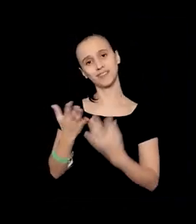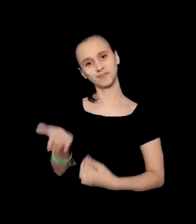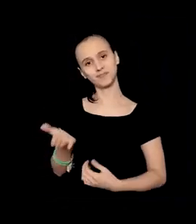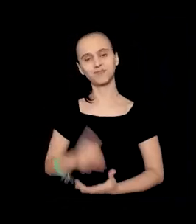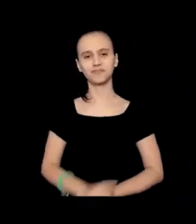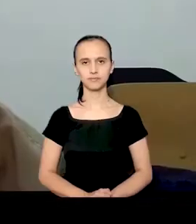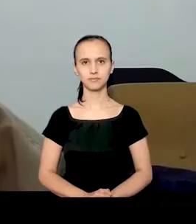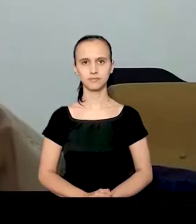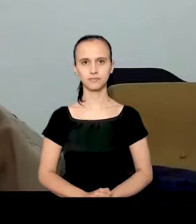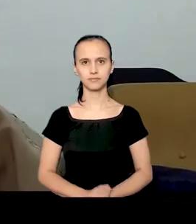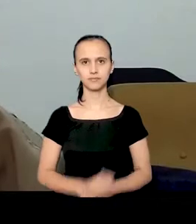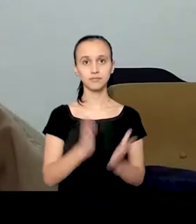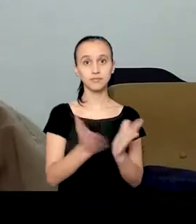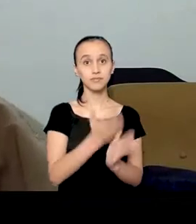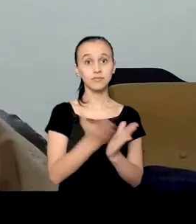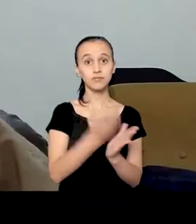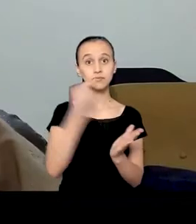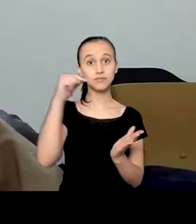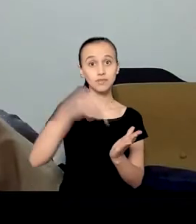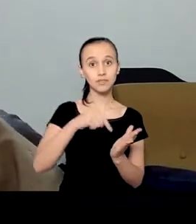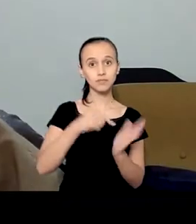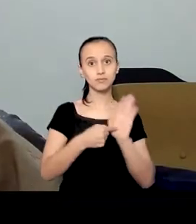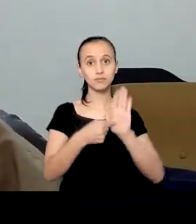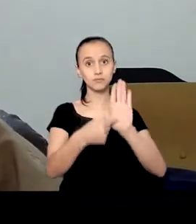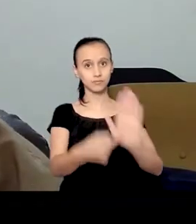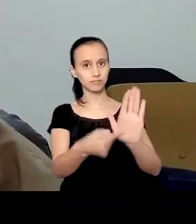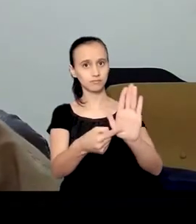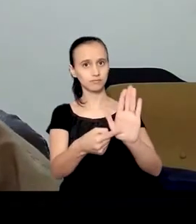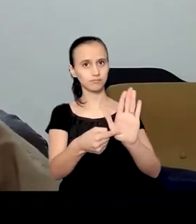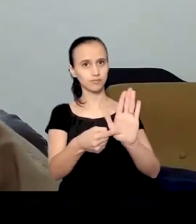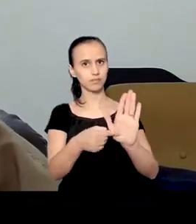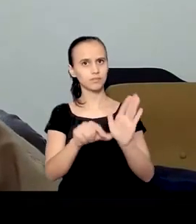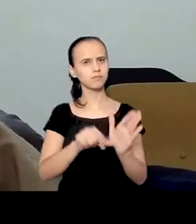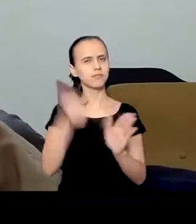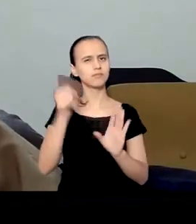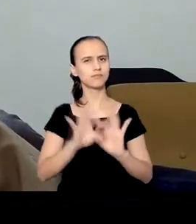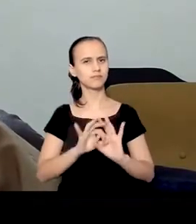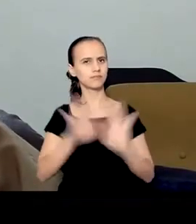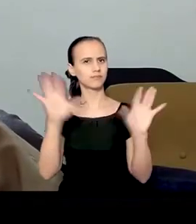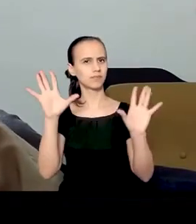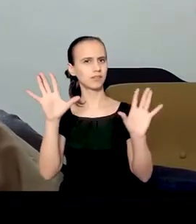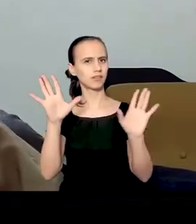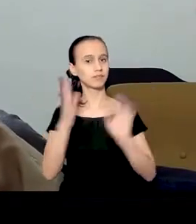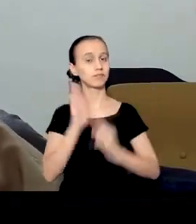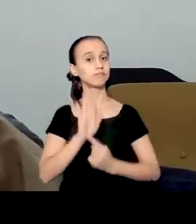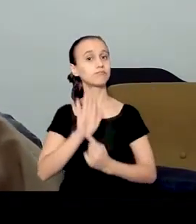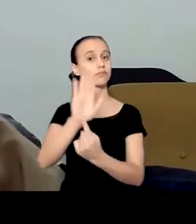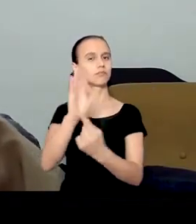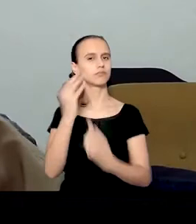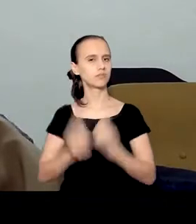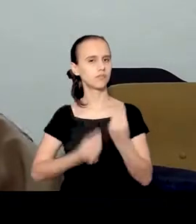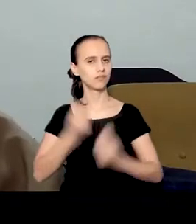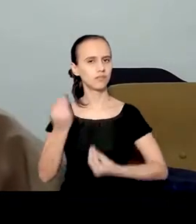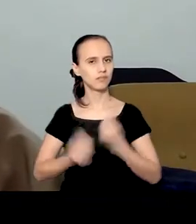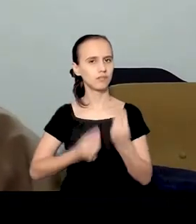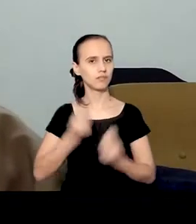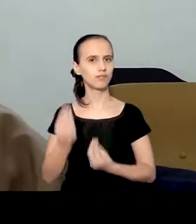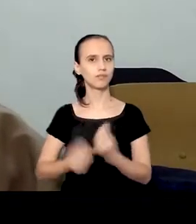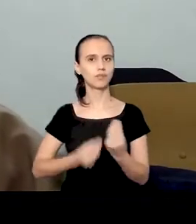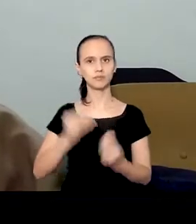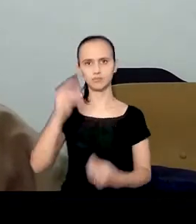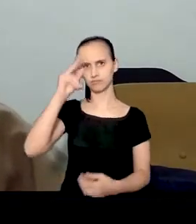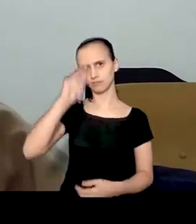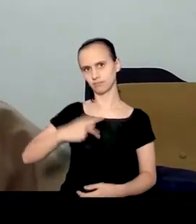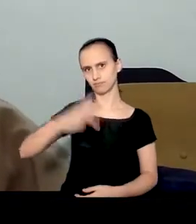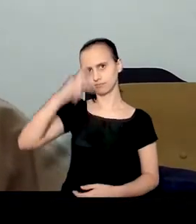minha família. No contexto dessa obra, a primeira forma dessa liberdade, de manifestação dessa liberdade, se daria num